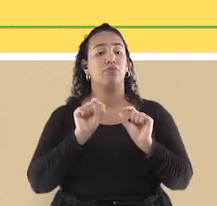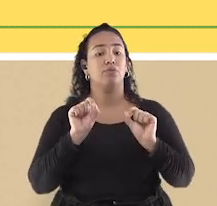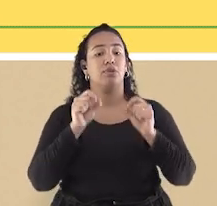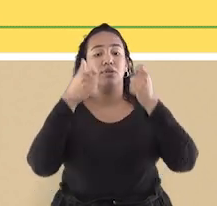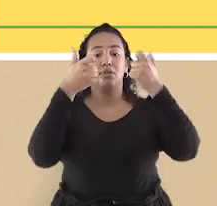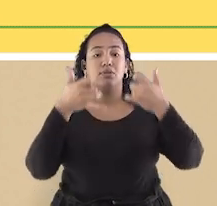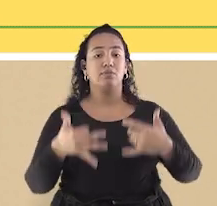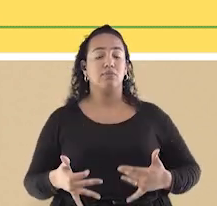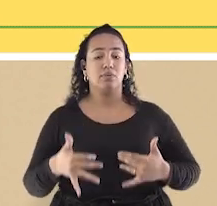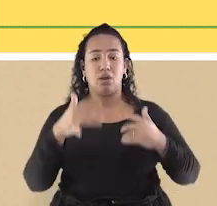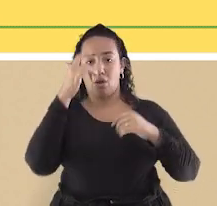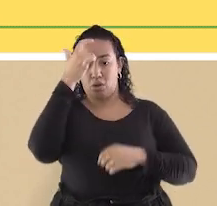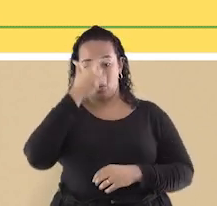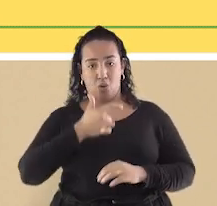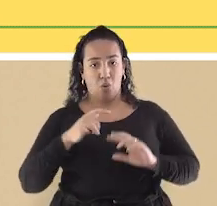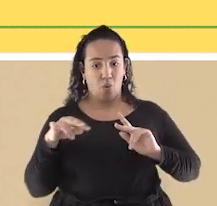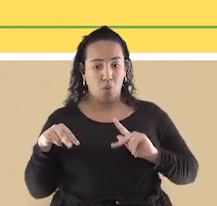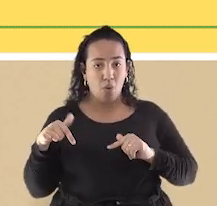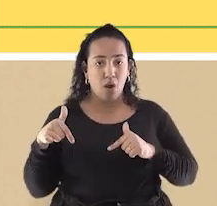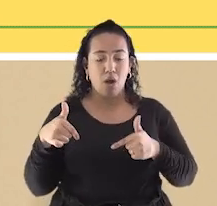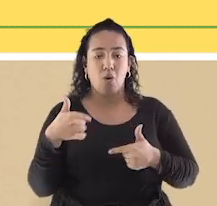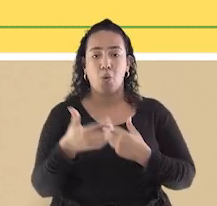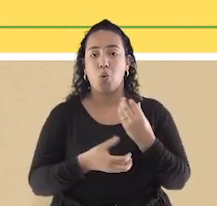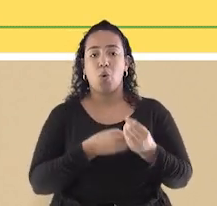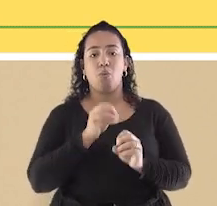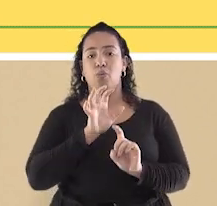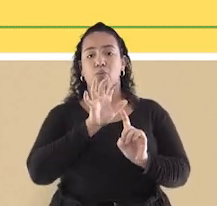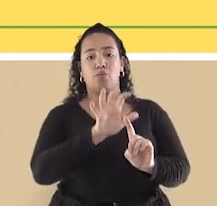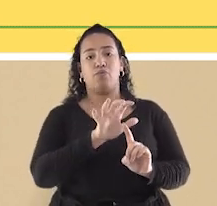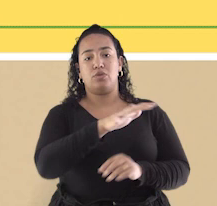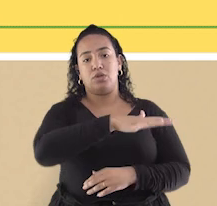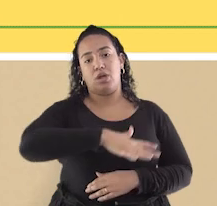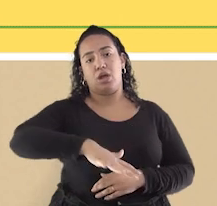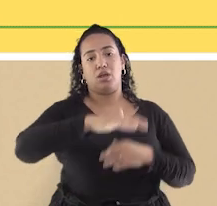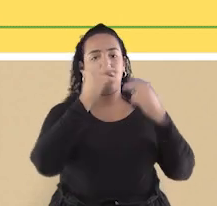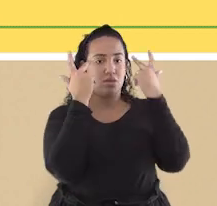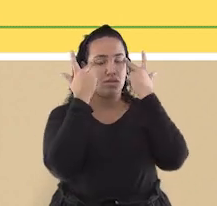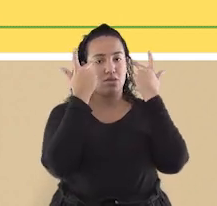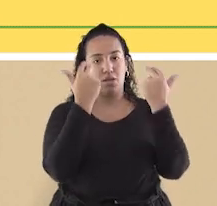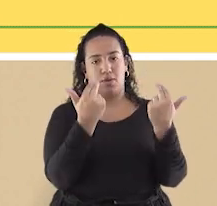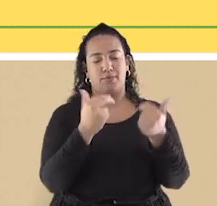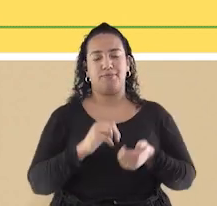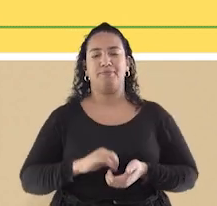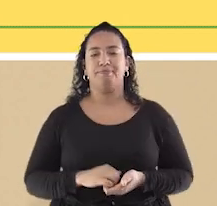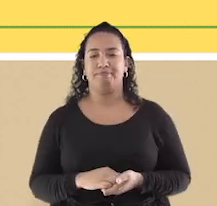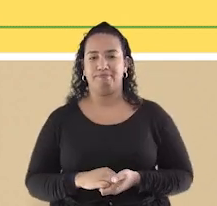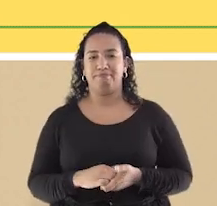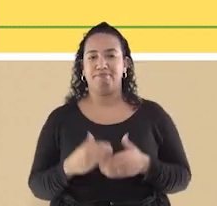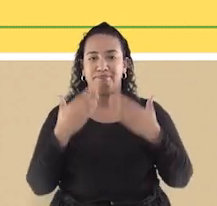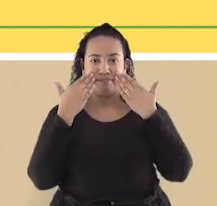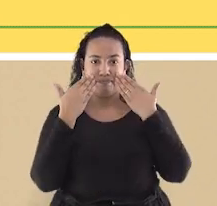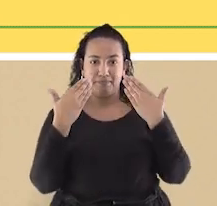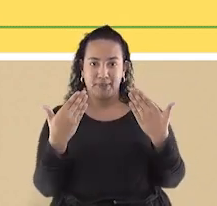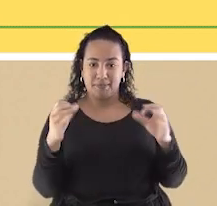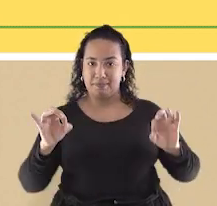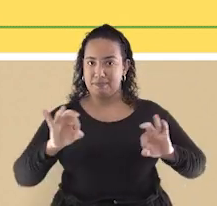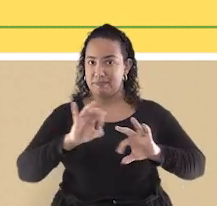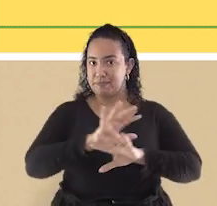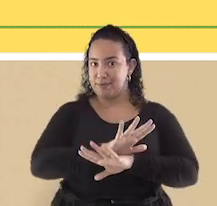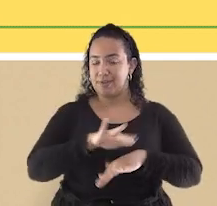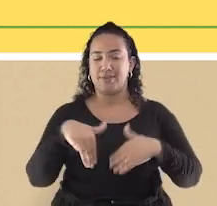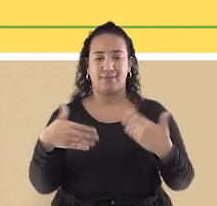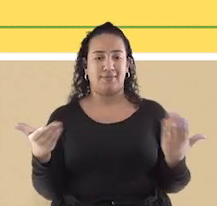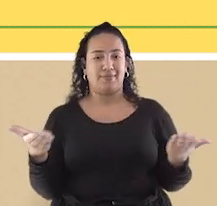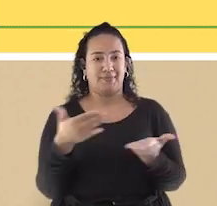os impactos das atividades humanas sobre o espaço natural, em especial na agricultura. Apresentações feitas